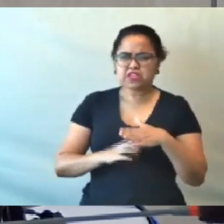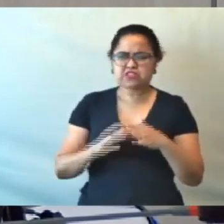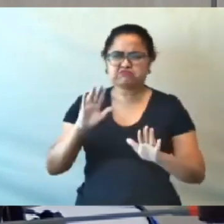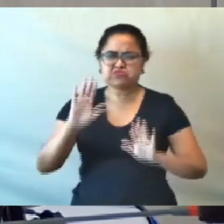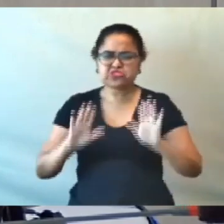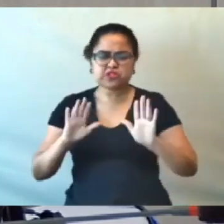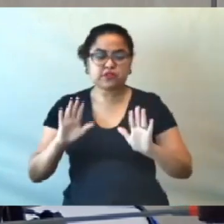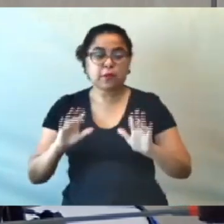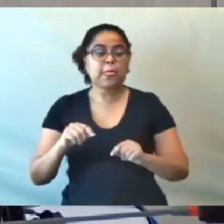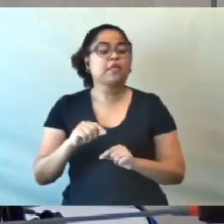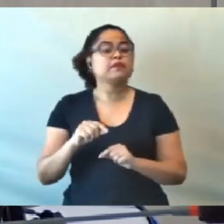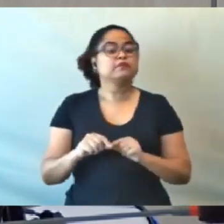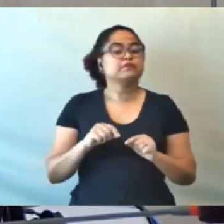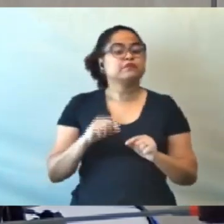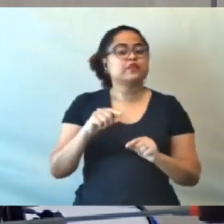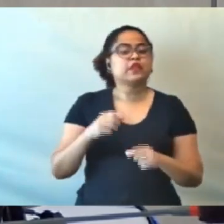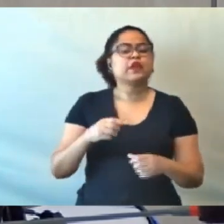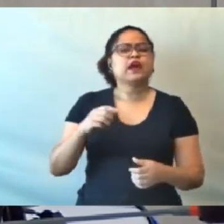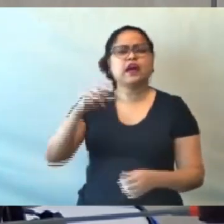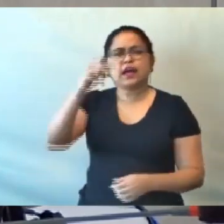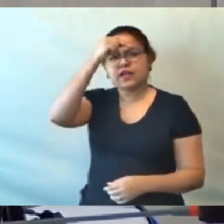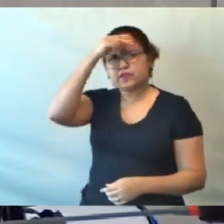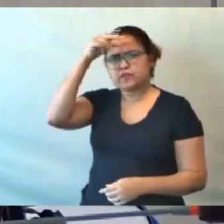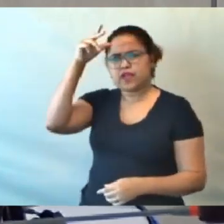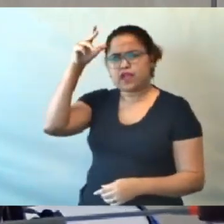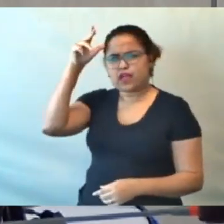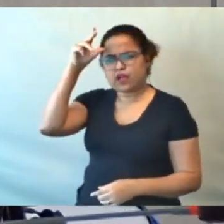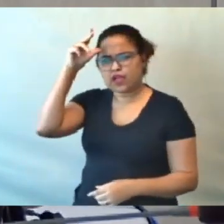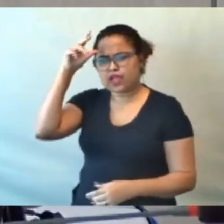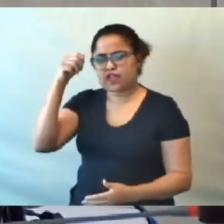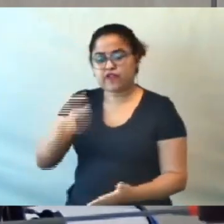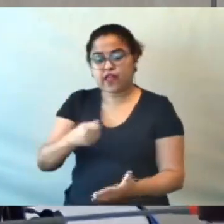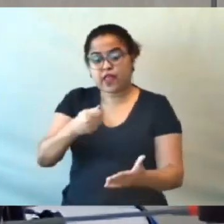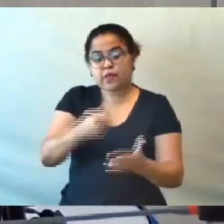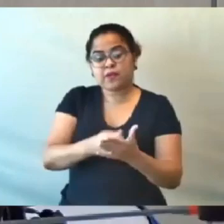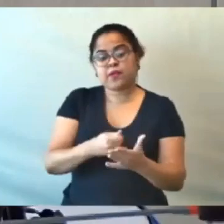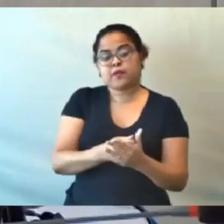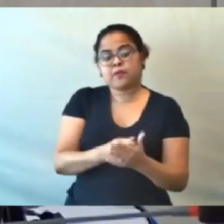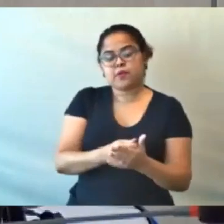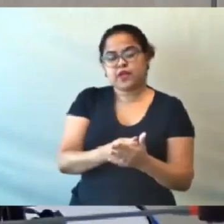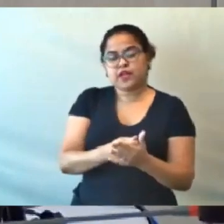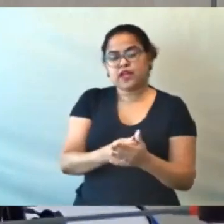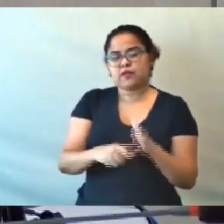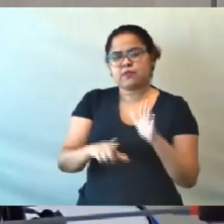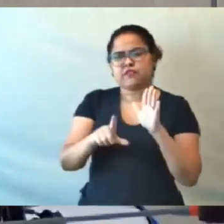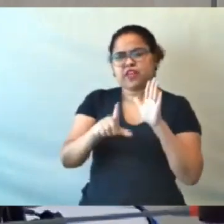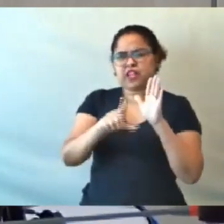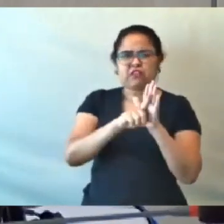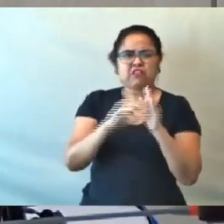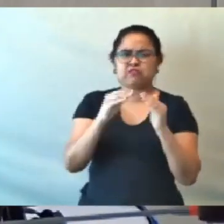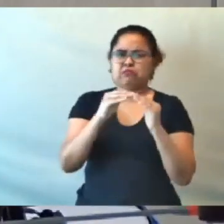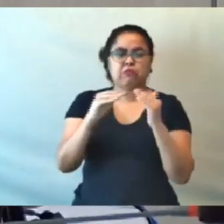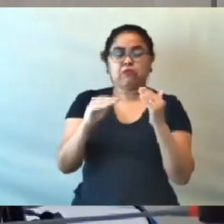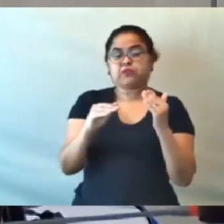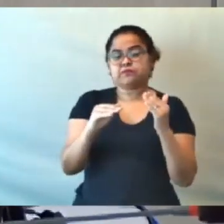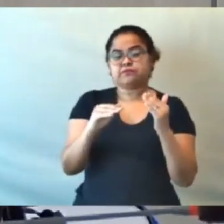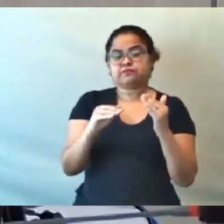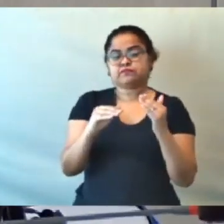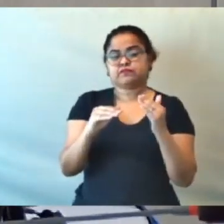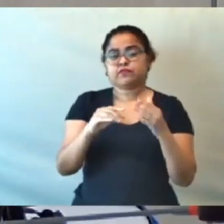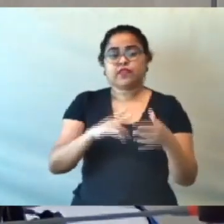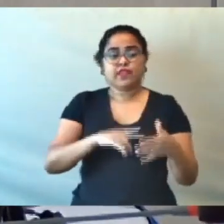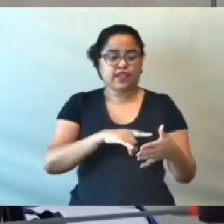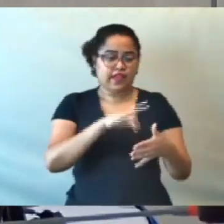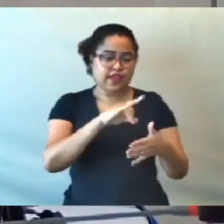por inexigibilidade. E o que ela usa para fundamentação? Relatórios da Fundação Cristiano Ottoni. Por isso,